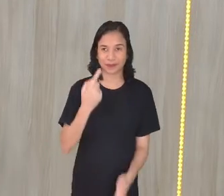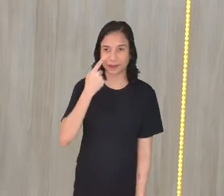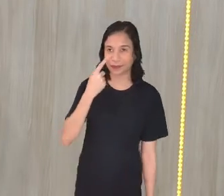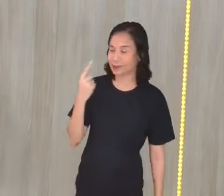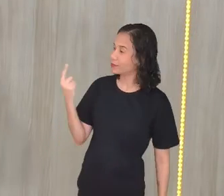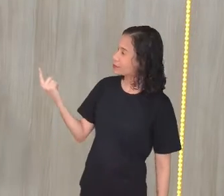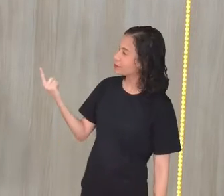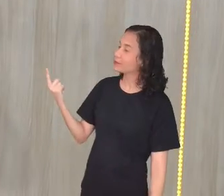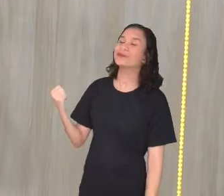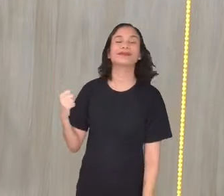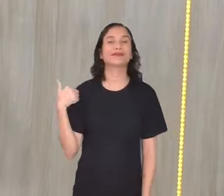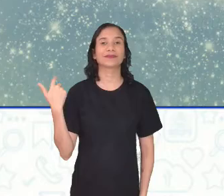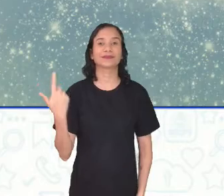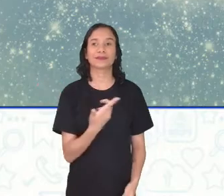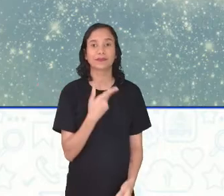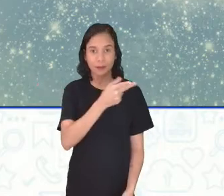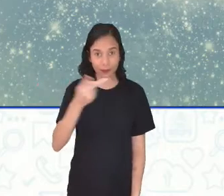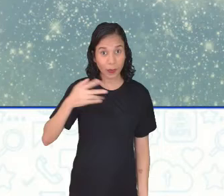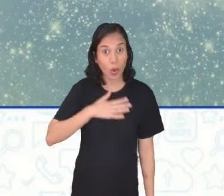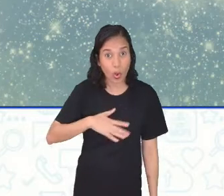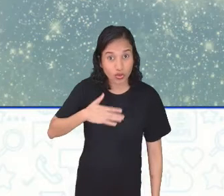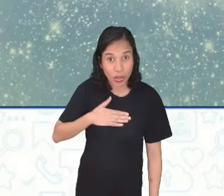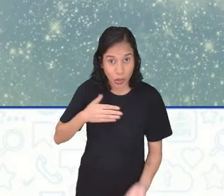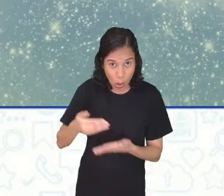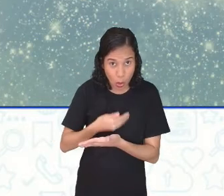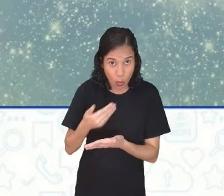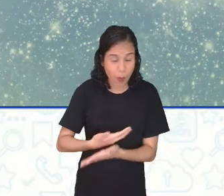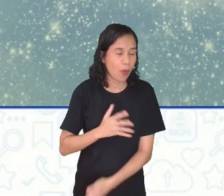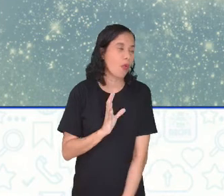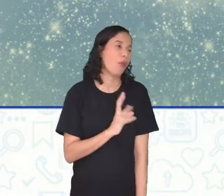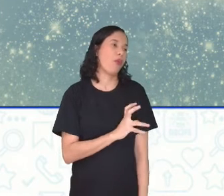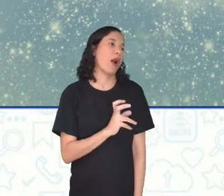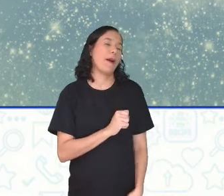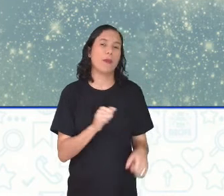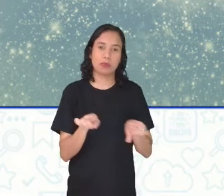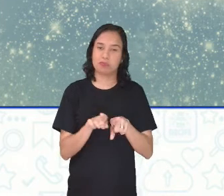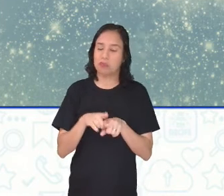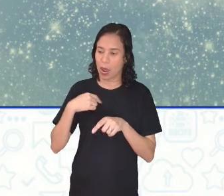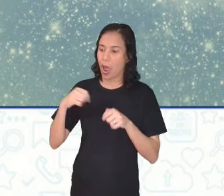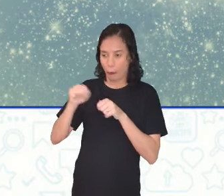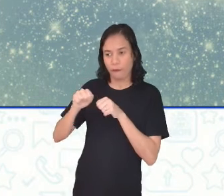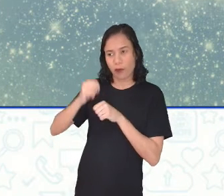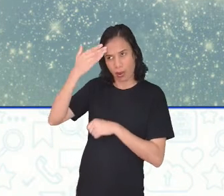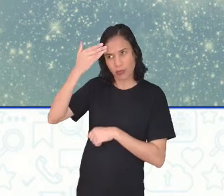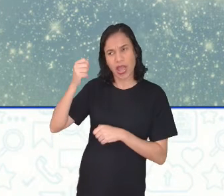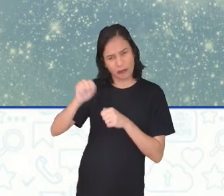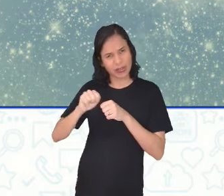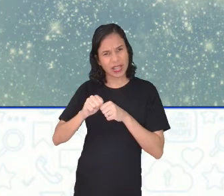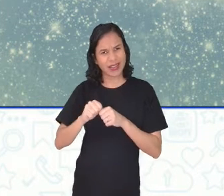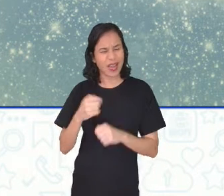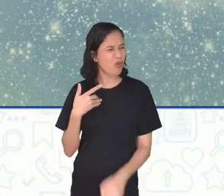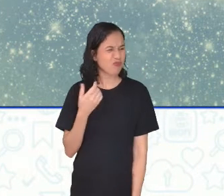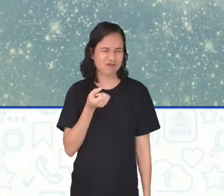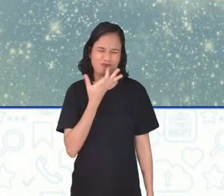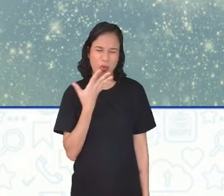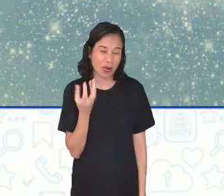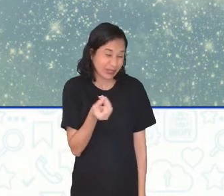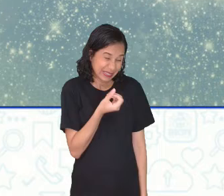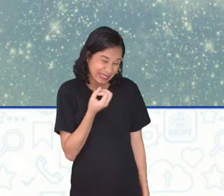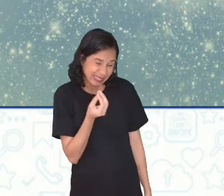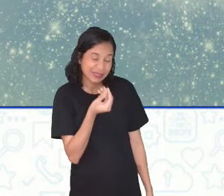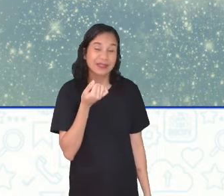trouxe uma receita de sopa. Gosta de sopa, professora Camila? Adoro sopas. E Inclusive, faço boas sopas. Eu não sou muito chegada, não,